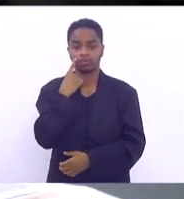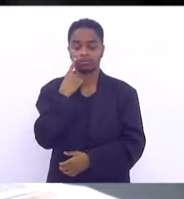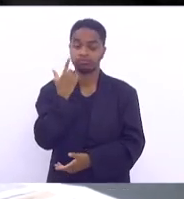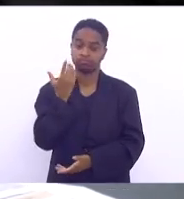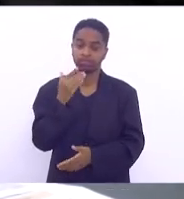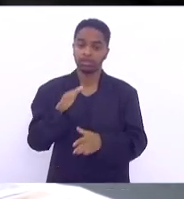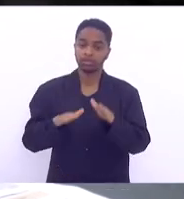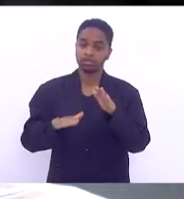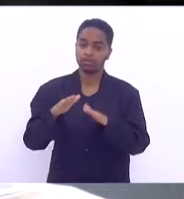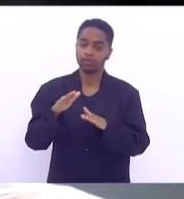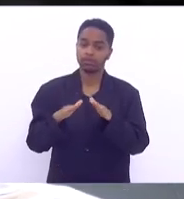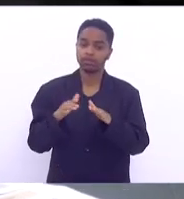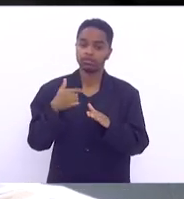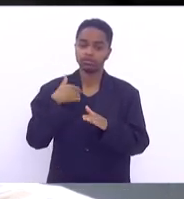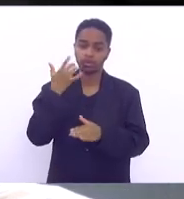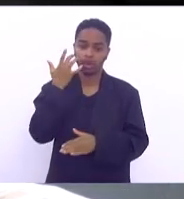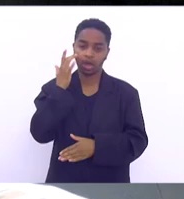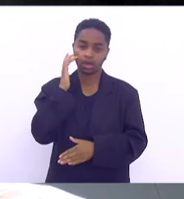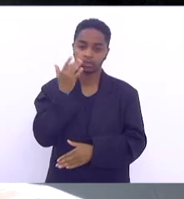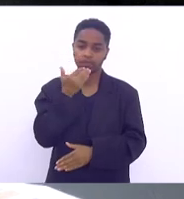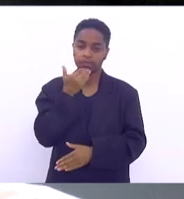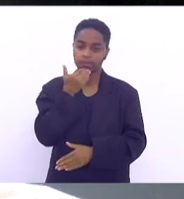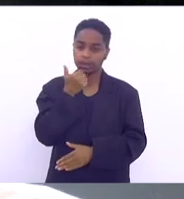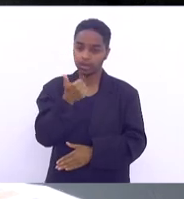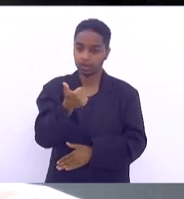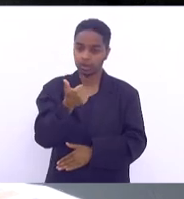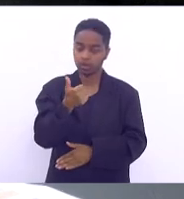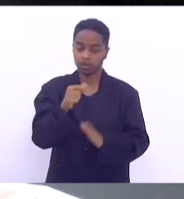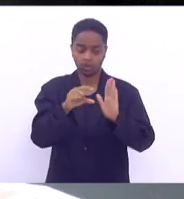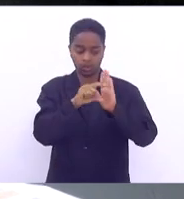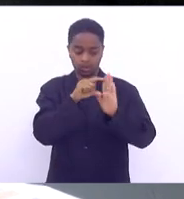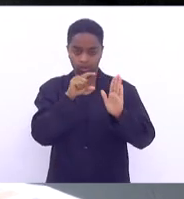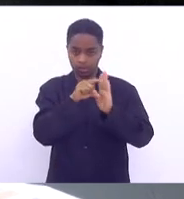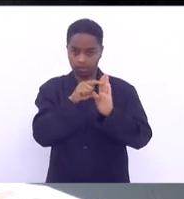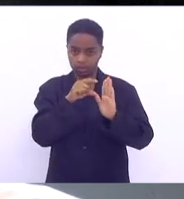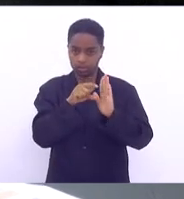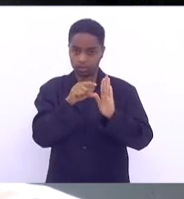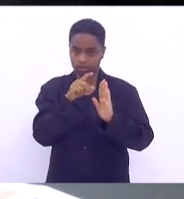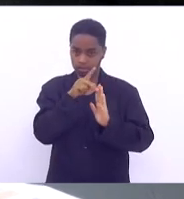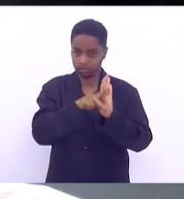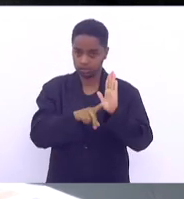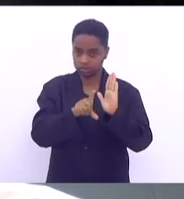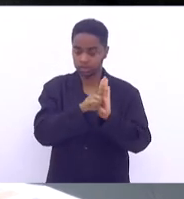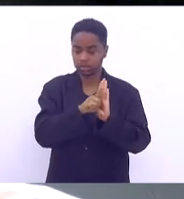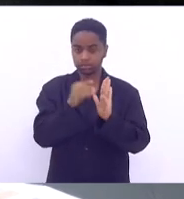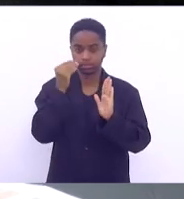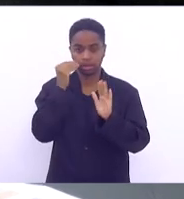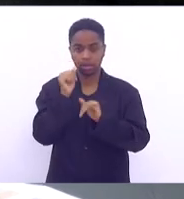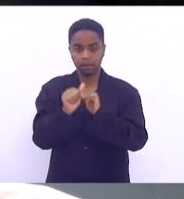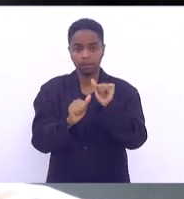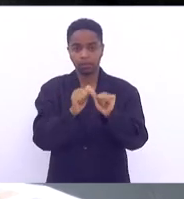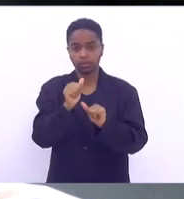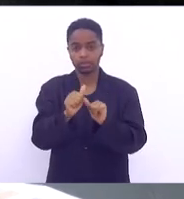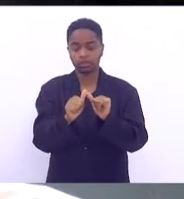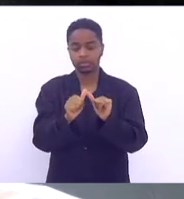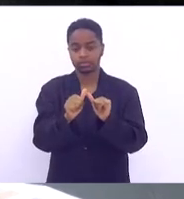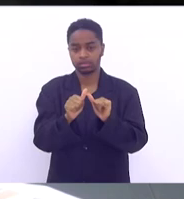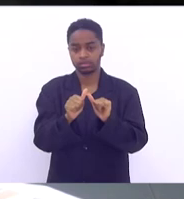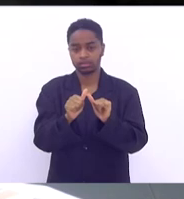não fosse melhor, na ementa deste projeto, modificar essa